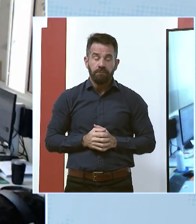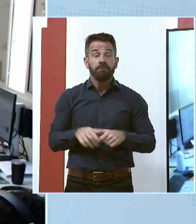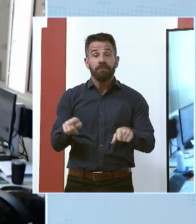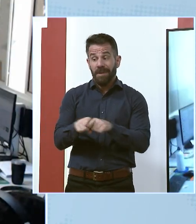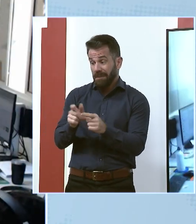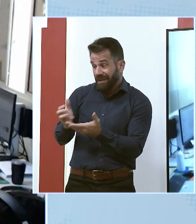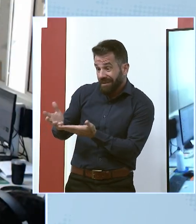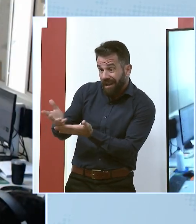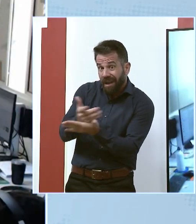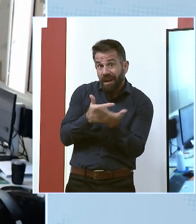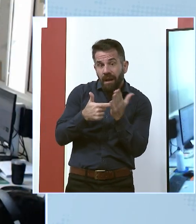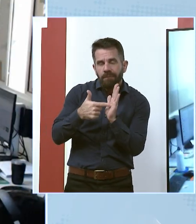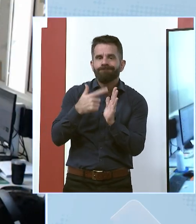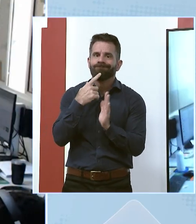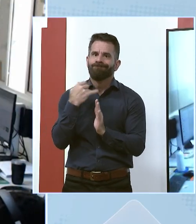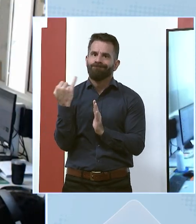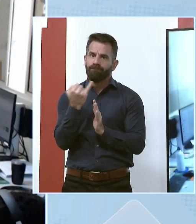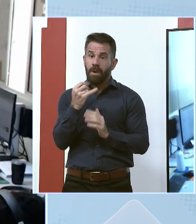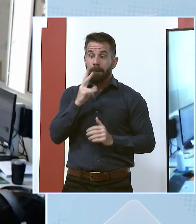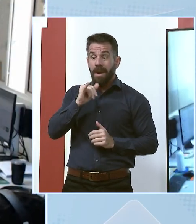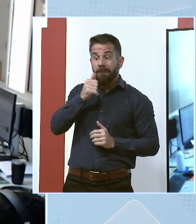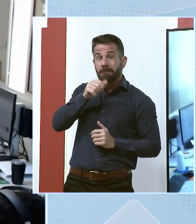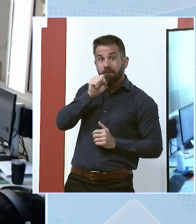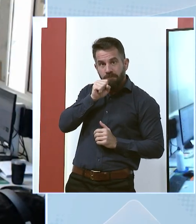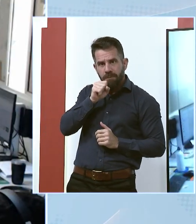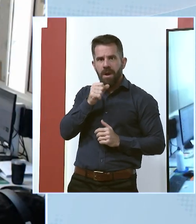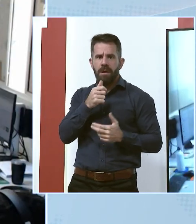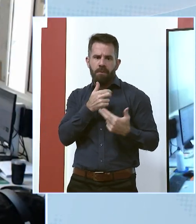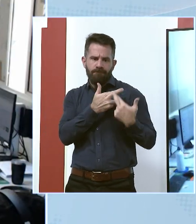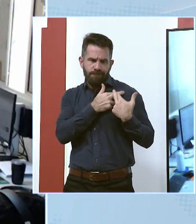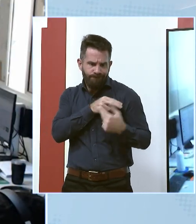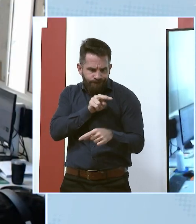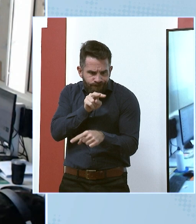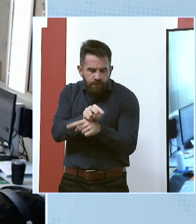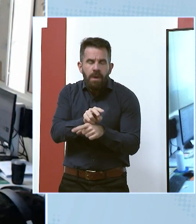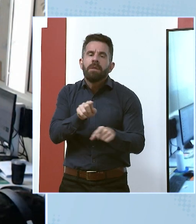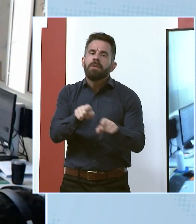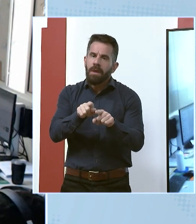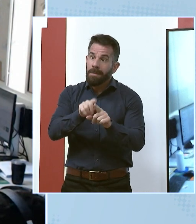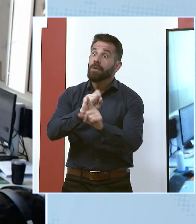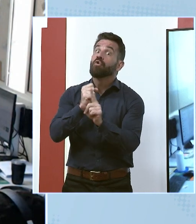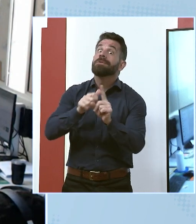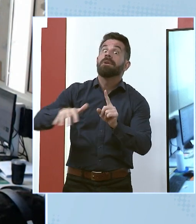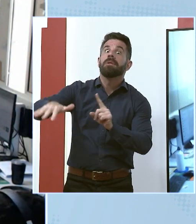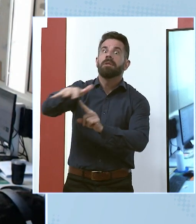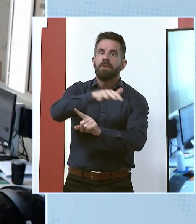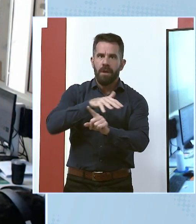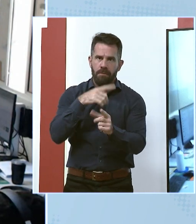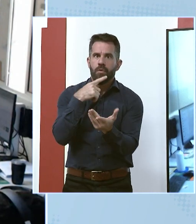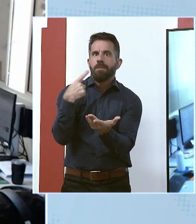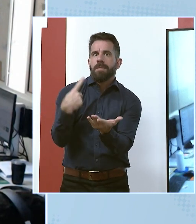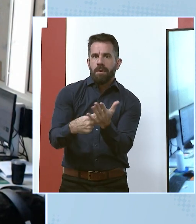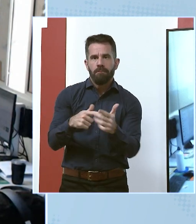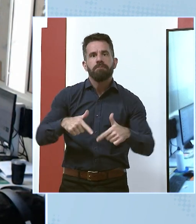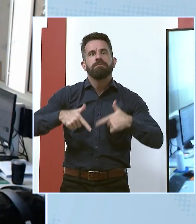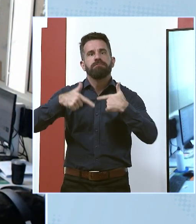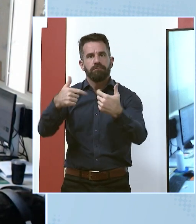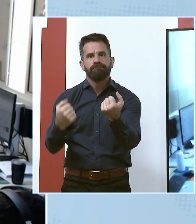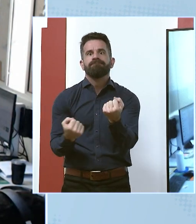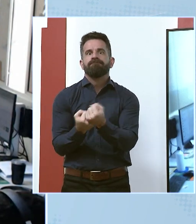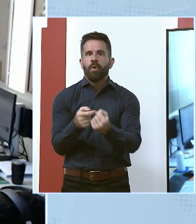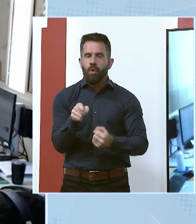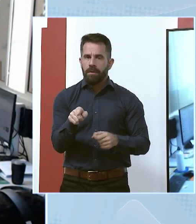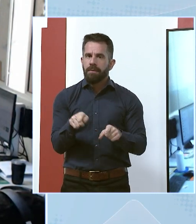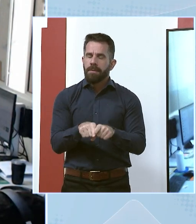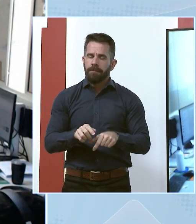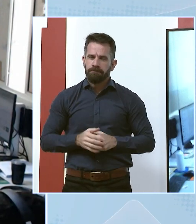que não apenas os responsáveis, mas toda a sociedade esteja atenta e comprometida para a proteção desses jovens, né? É sim, Letícia.